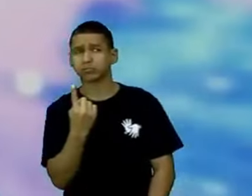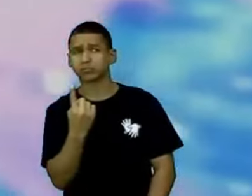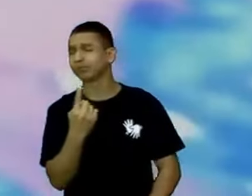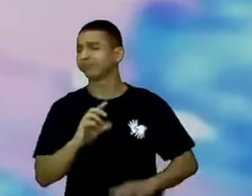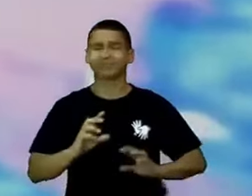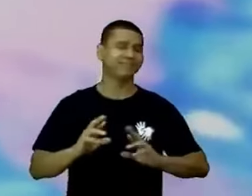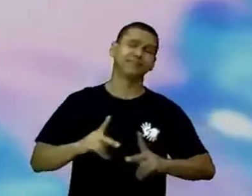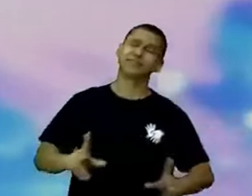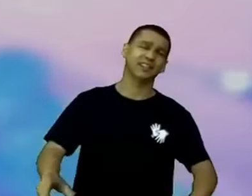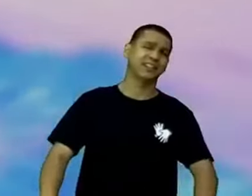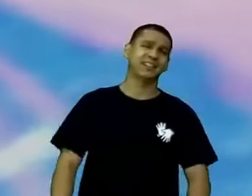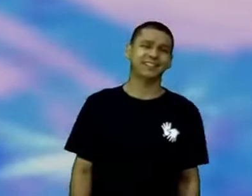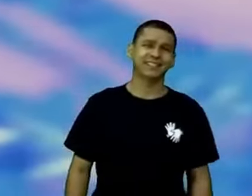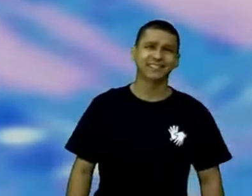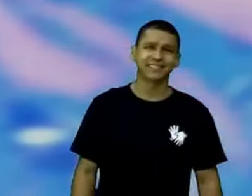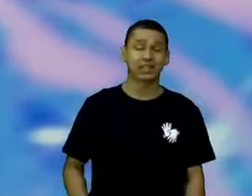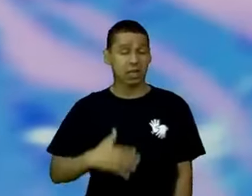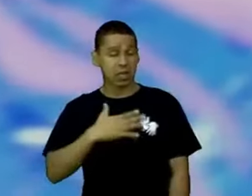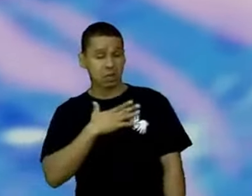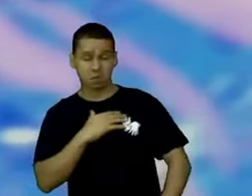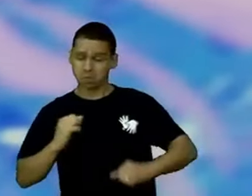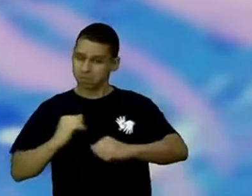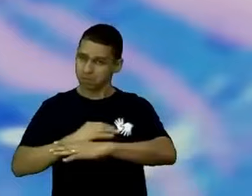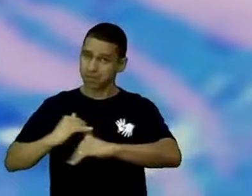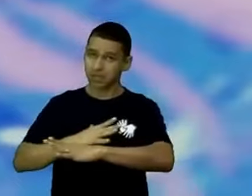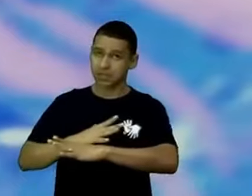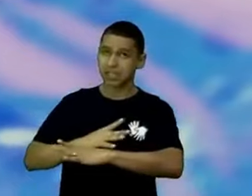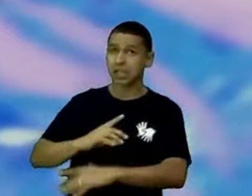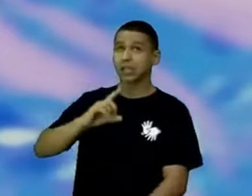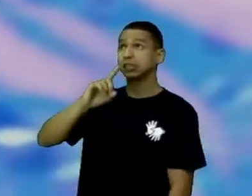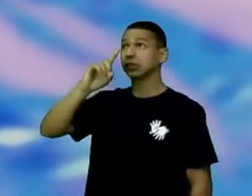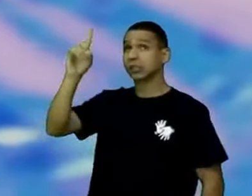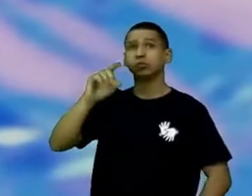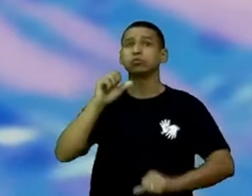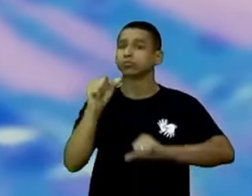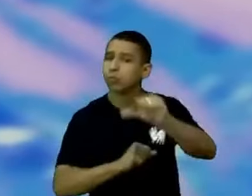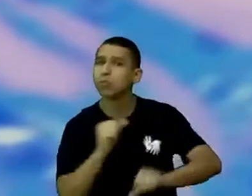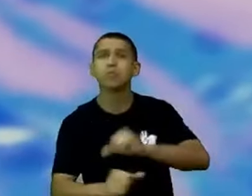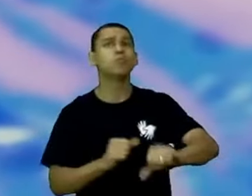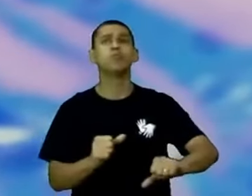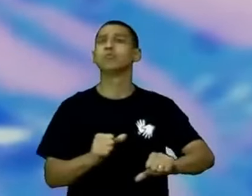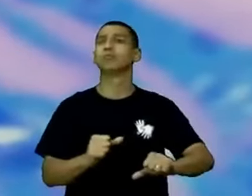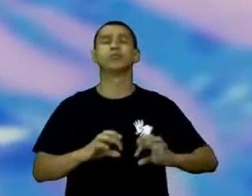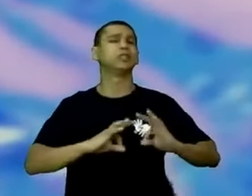Ah, aleluia! Na minha terra, Deus faz virar 100 por 1.